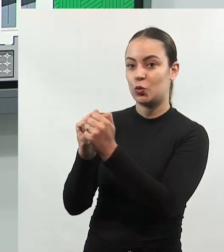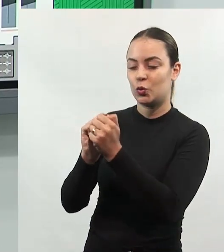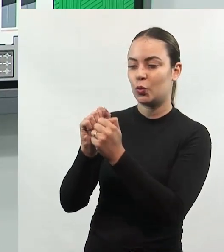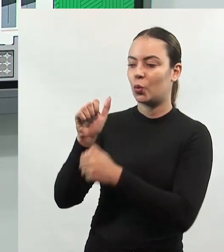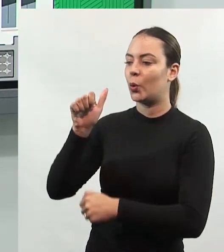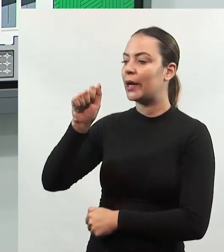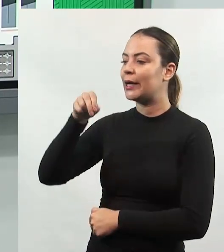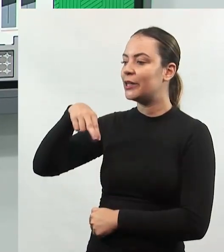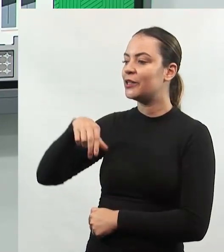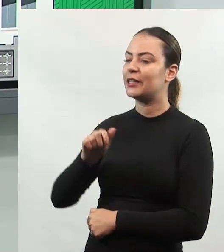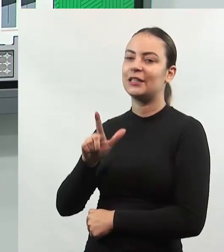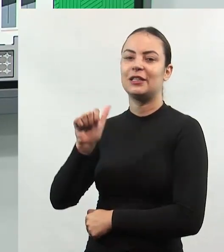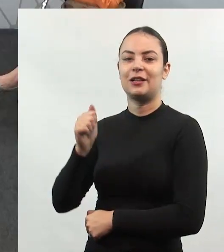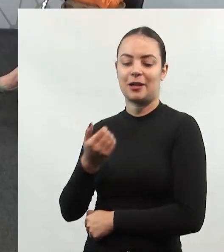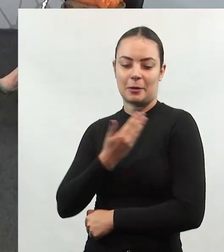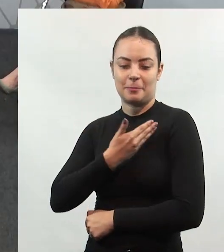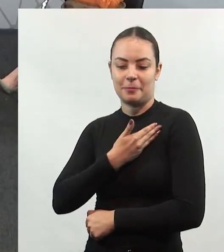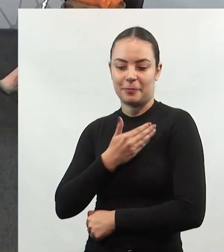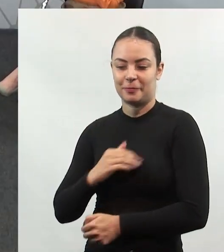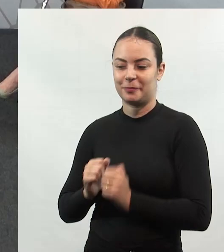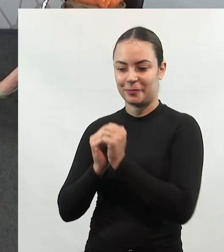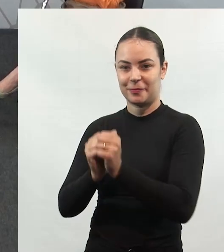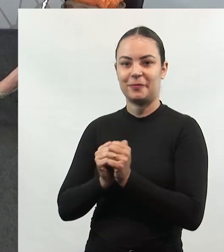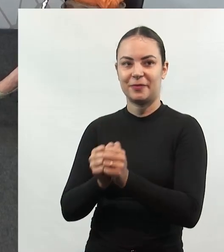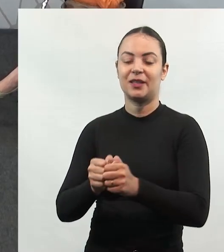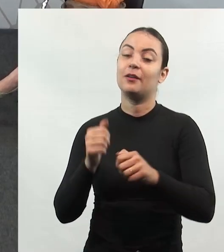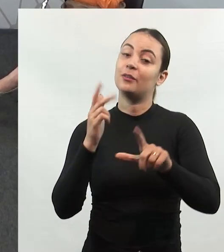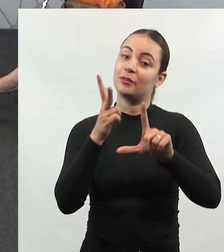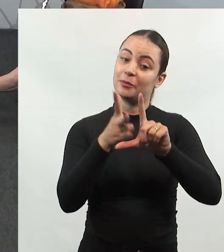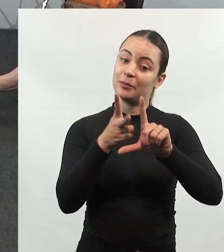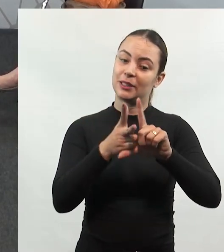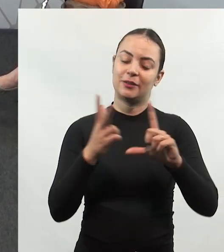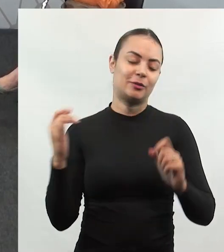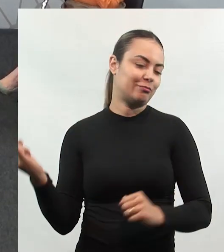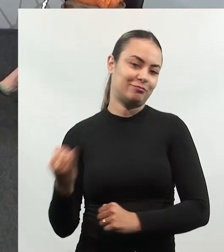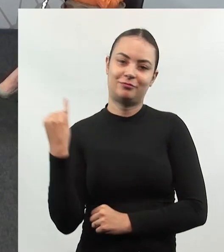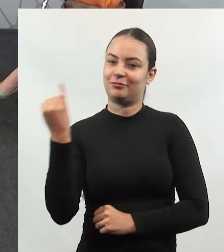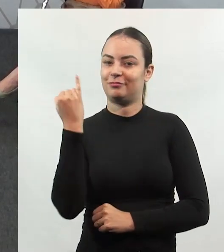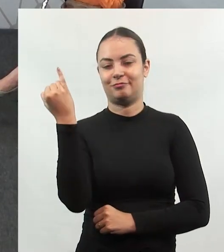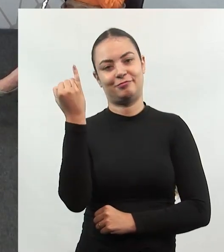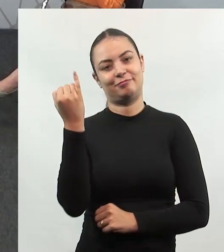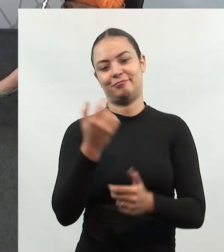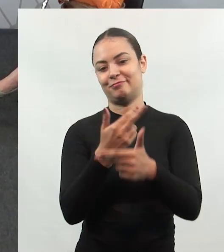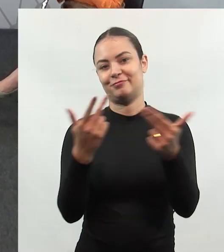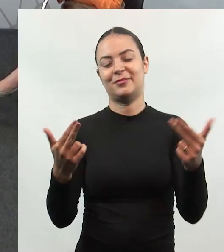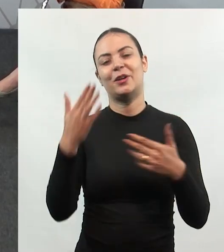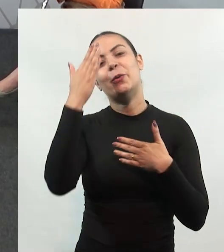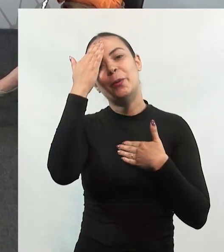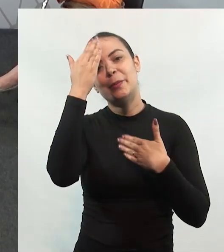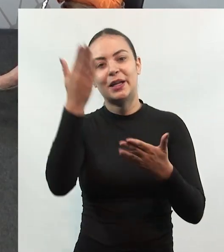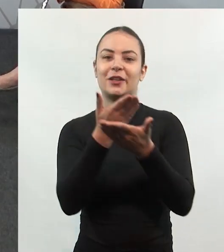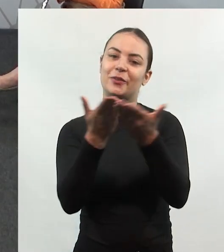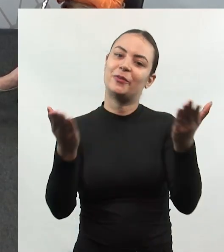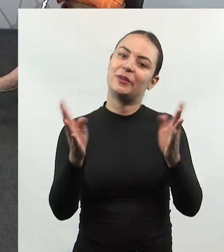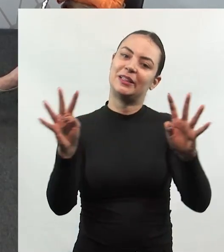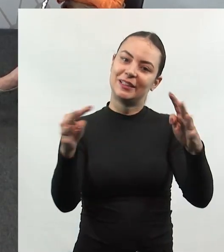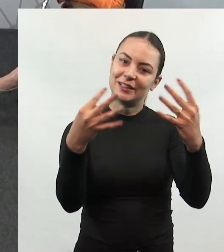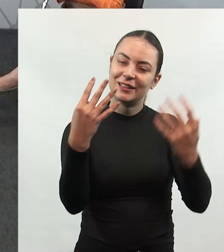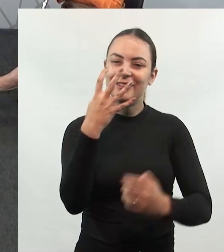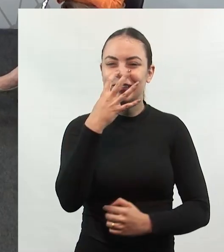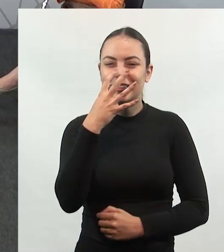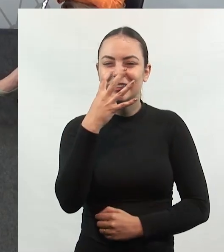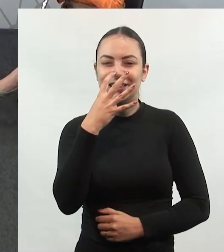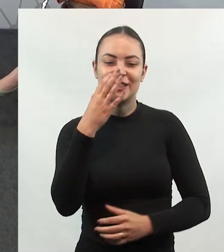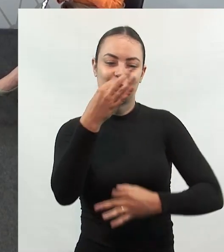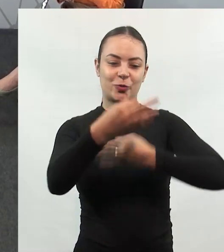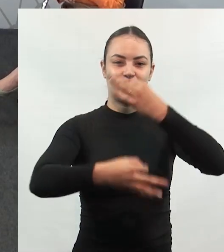Flavinha aparecendo aqui, a Flavinha que só andava junto com a Ângela. E, assim, acho que foi uma live muito importante para muita gente, não